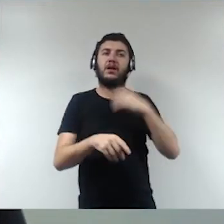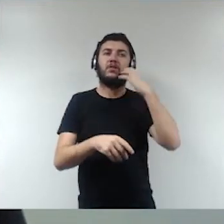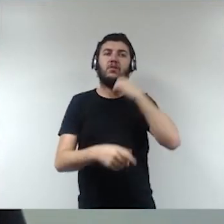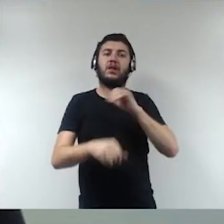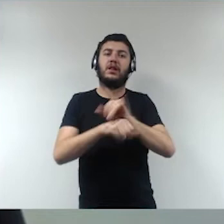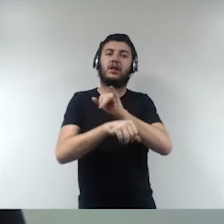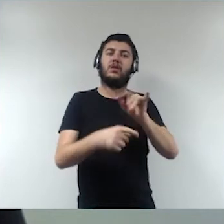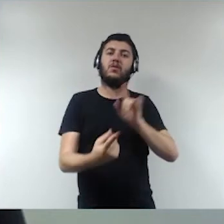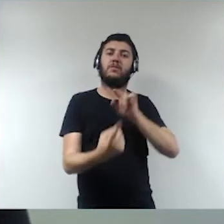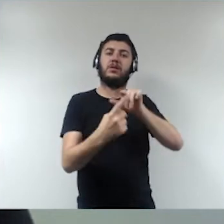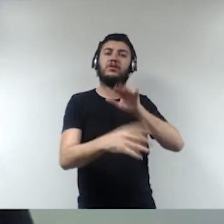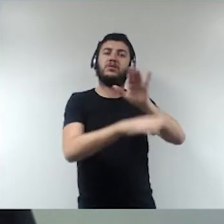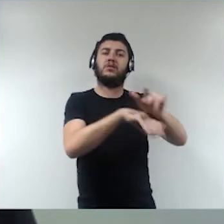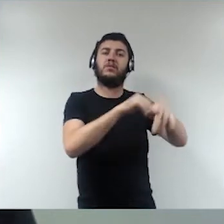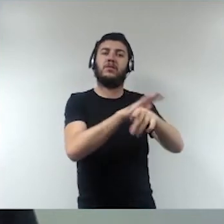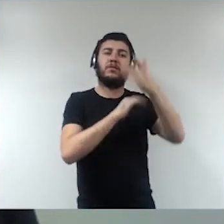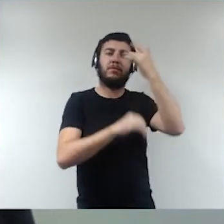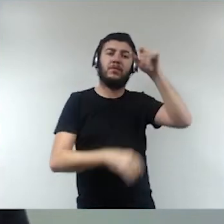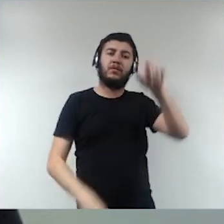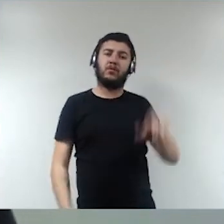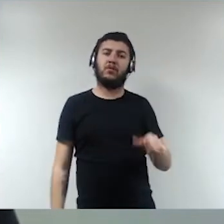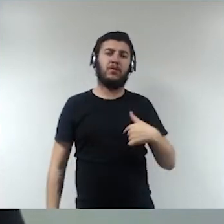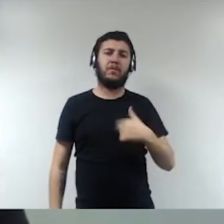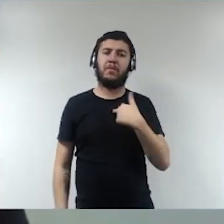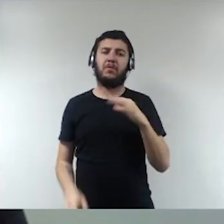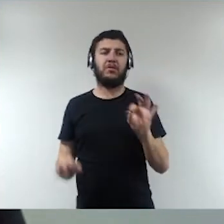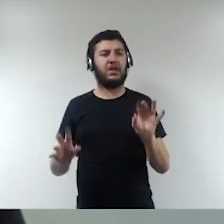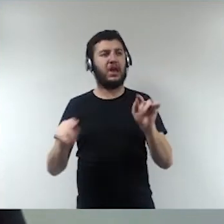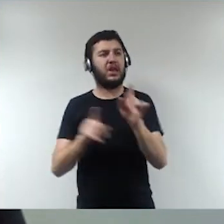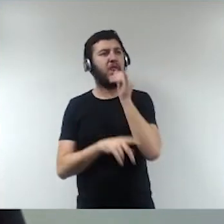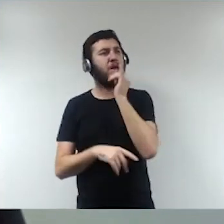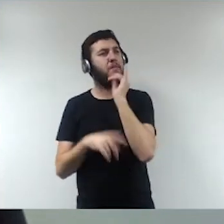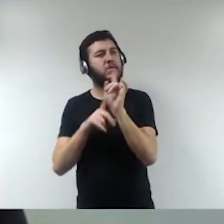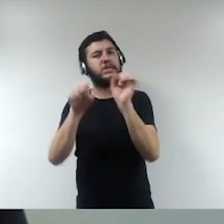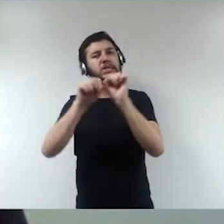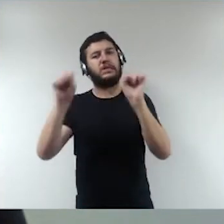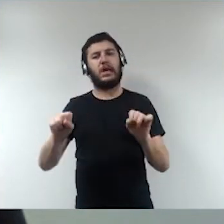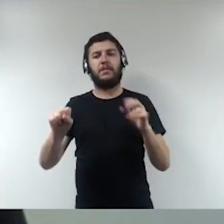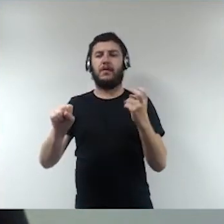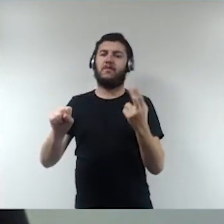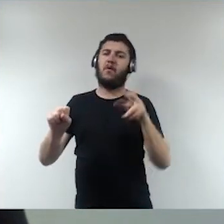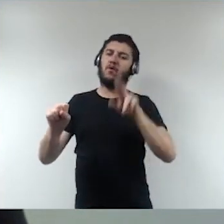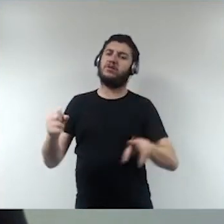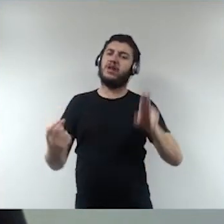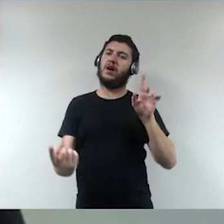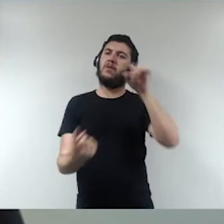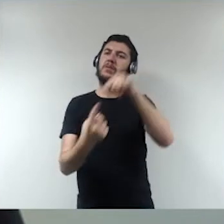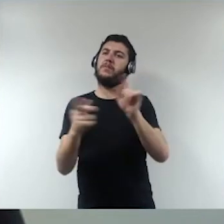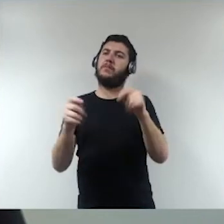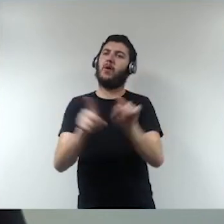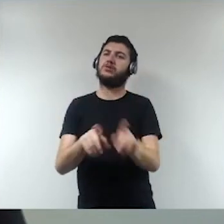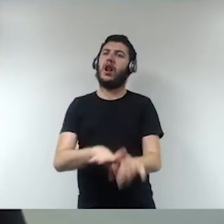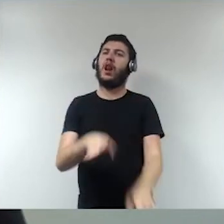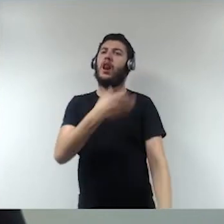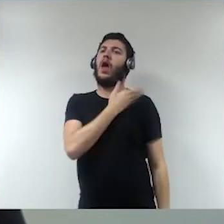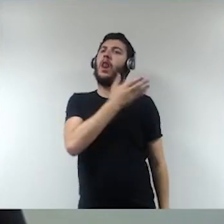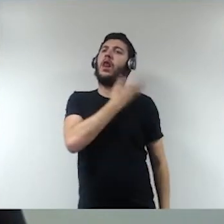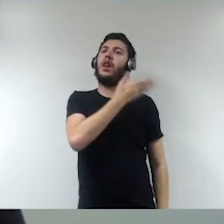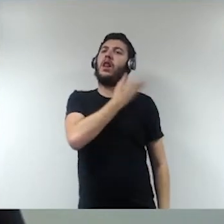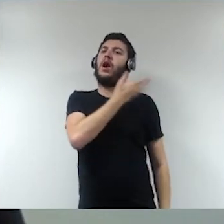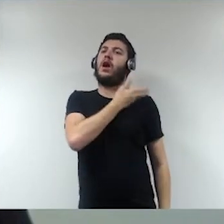não posso me utilizar desse sistema para tornar o judiciário excludente, para tornar a prestação da